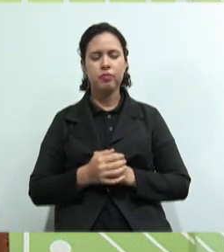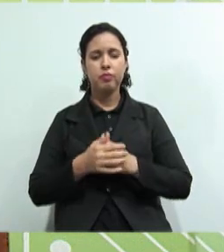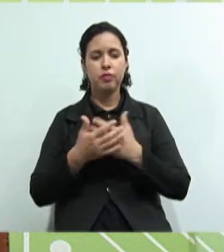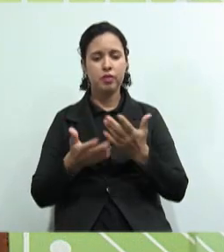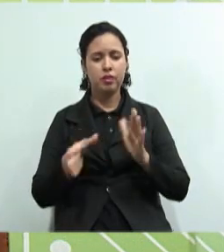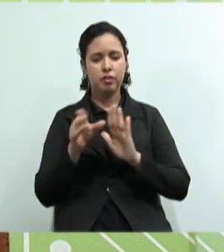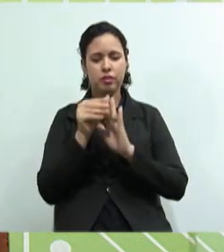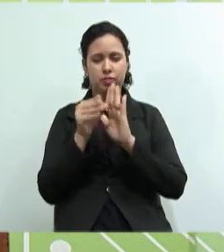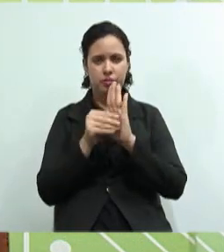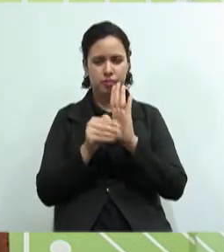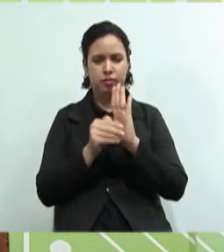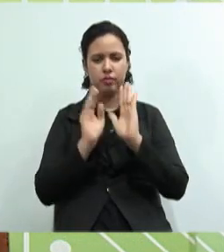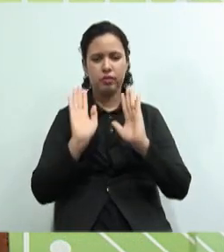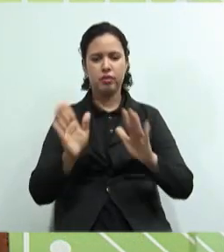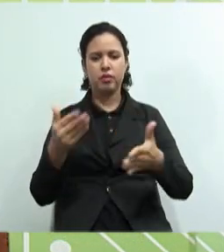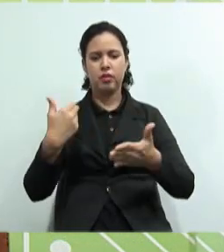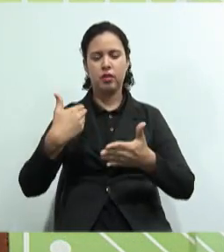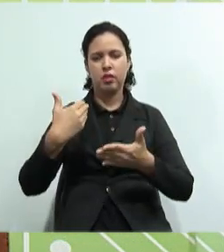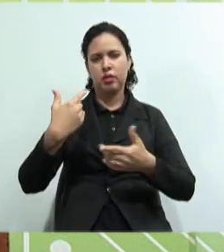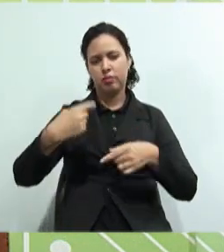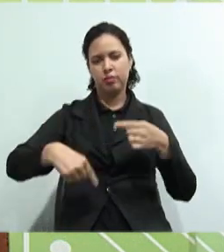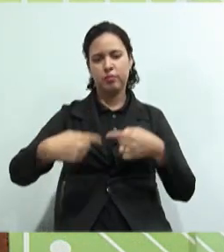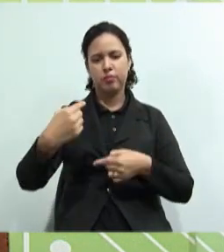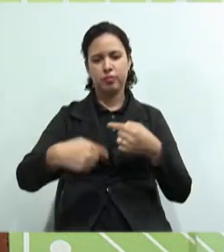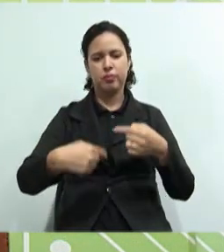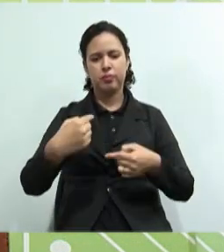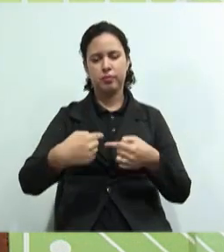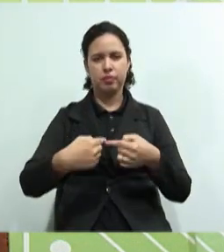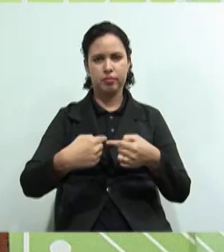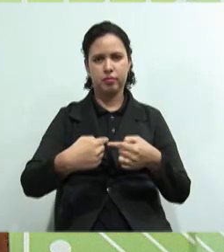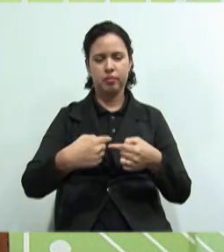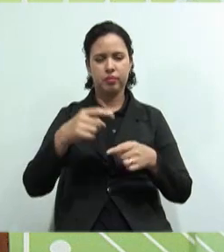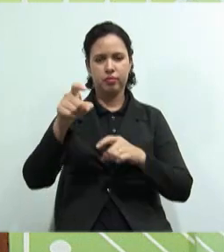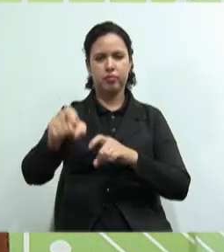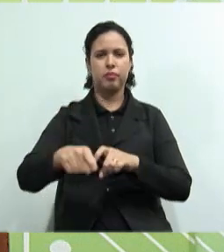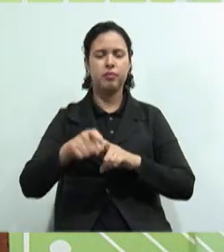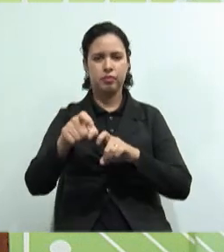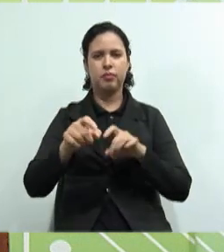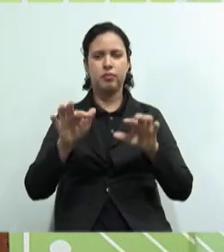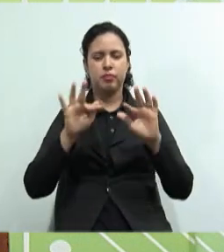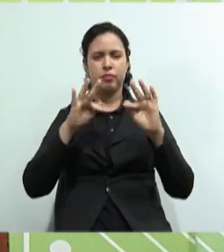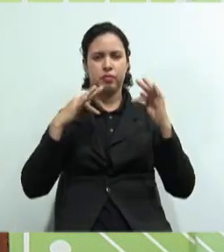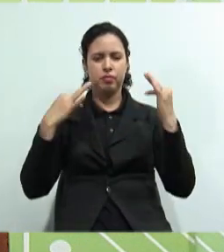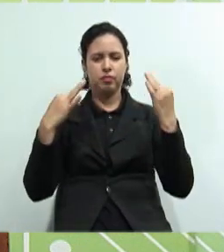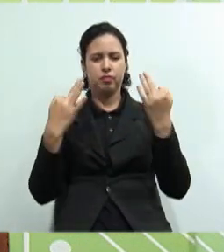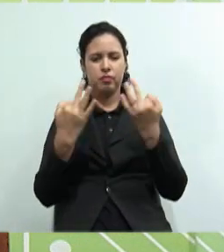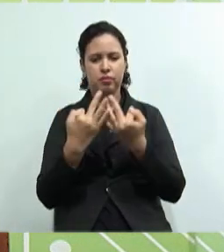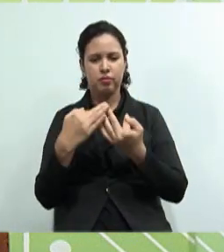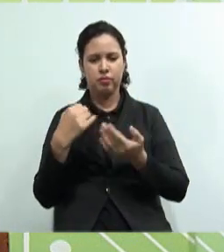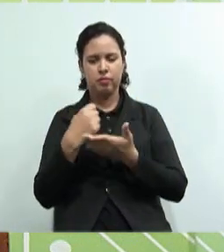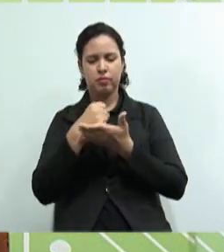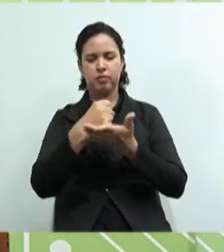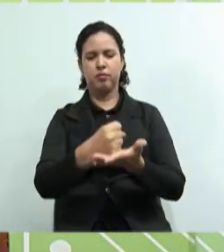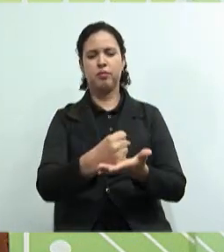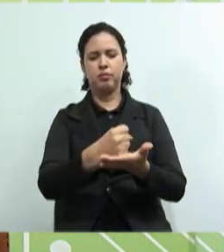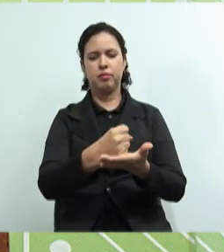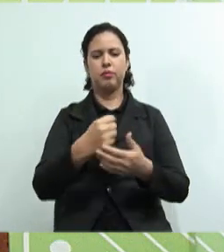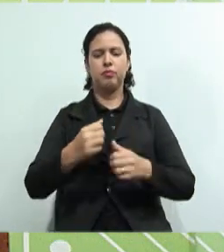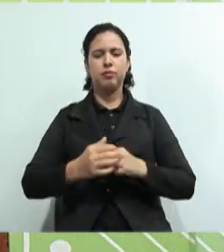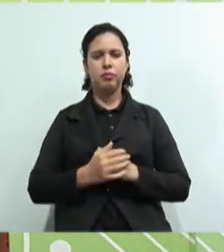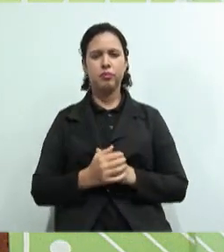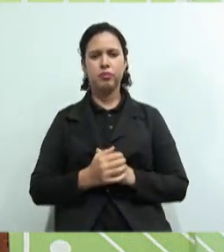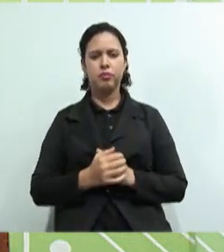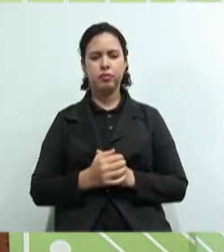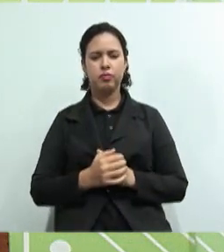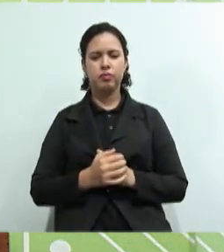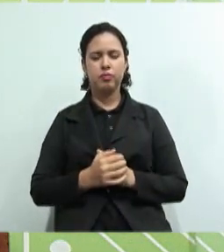conteúdo que nós discutimos quando nós falamos sobre a agricultura familiar e os programas de incentivo à agricultura familiar. Os